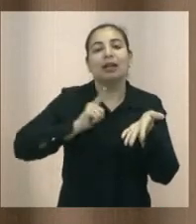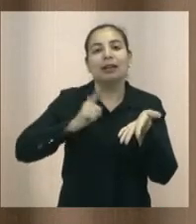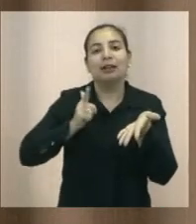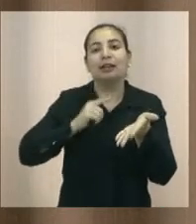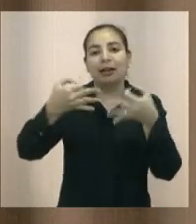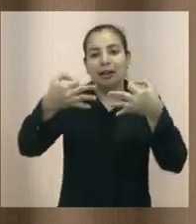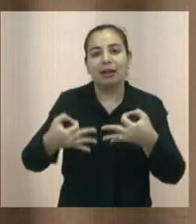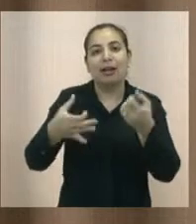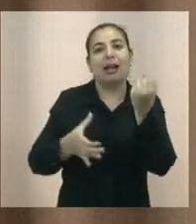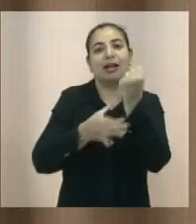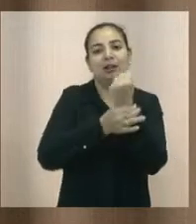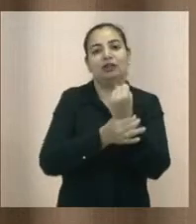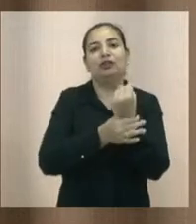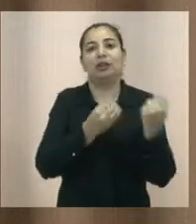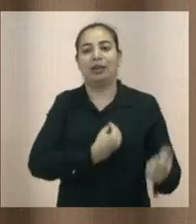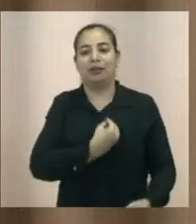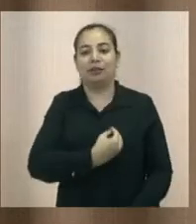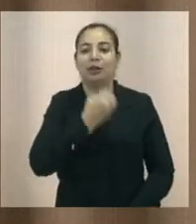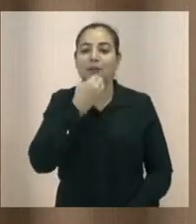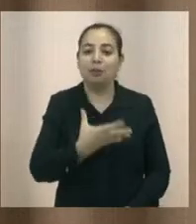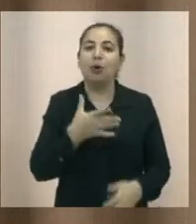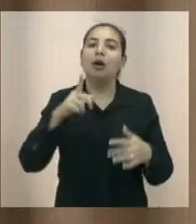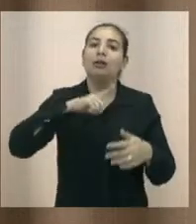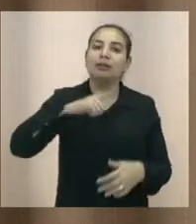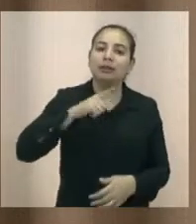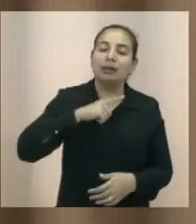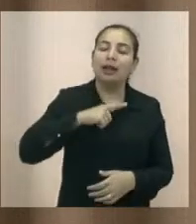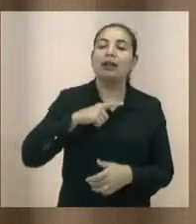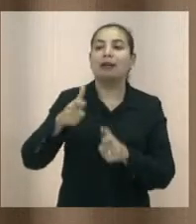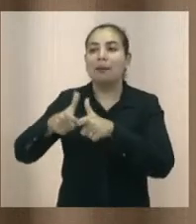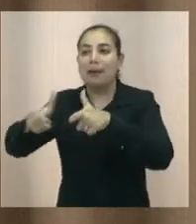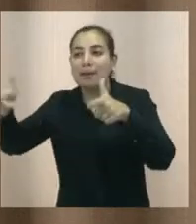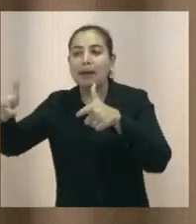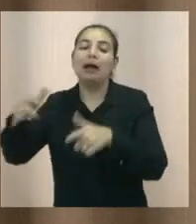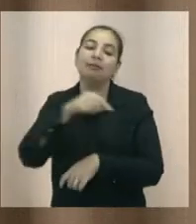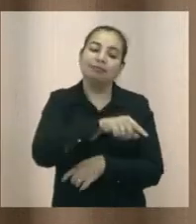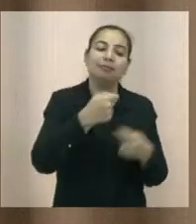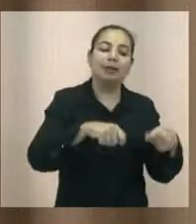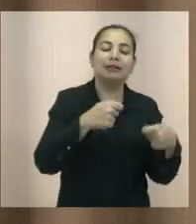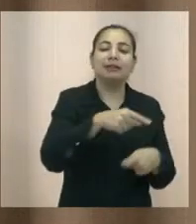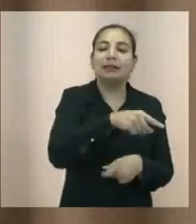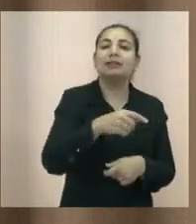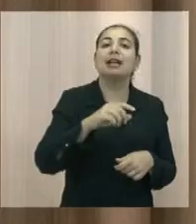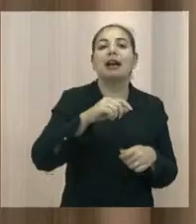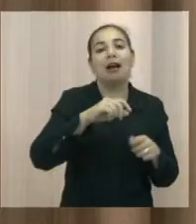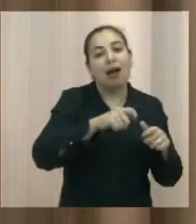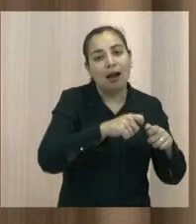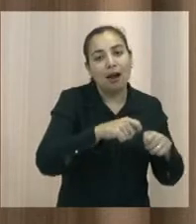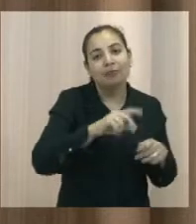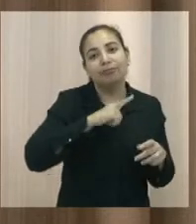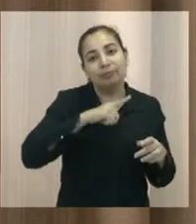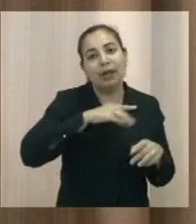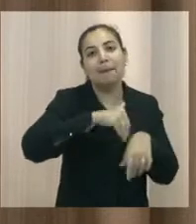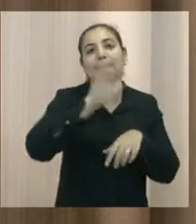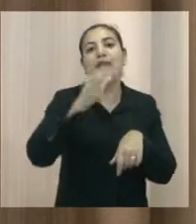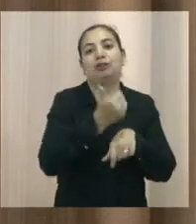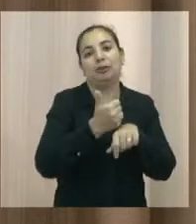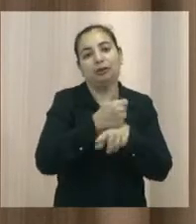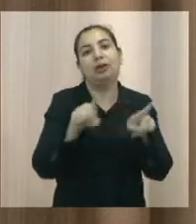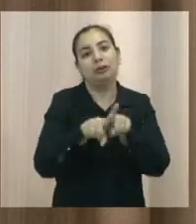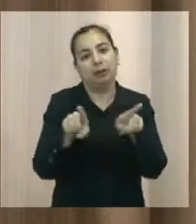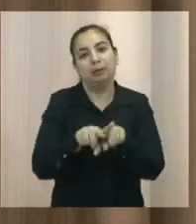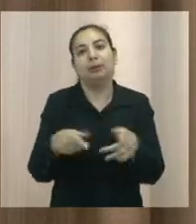da população. Então, cresce o IDH, cresce a população quando se tem Defensoria Pública. E os bons resultados são em vários outros pontos. É